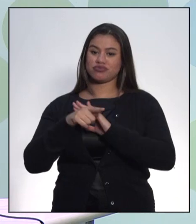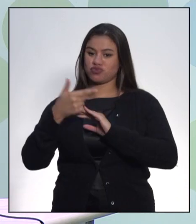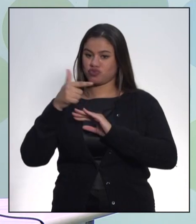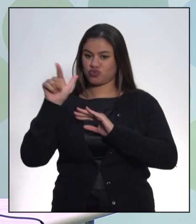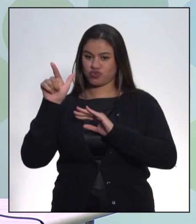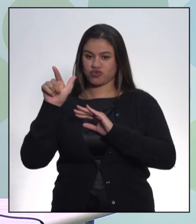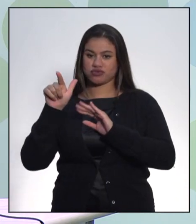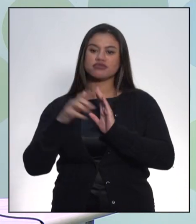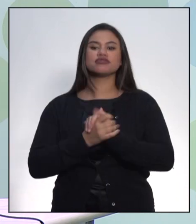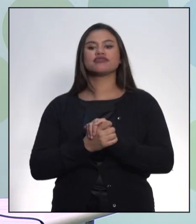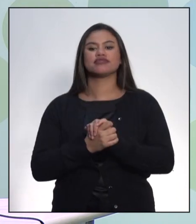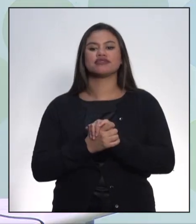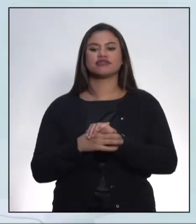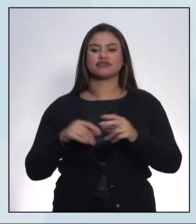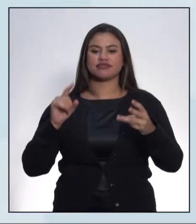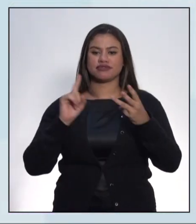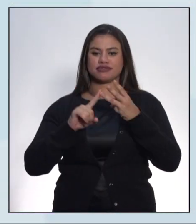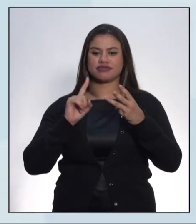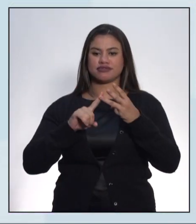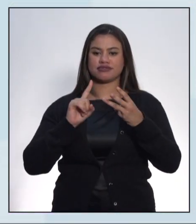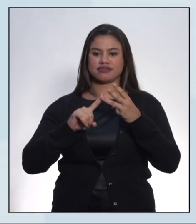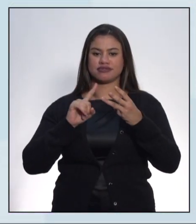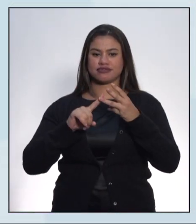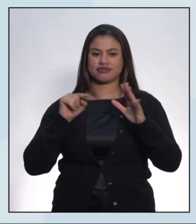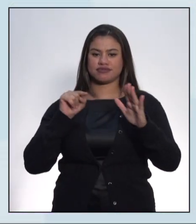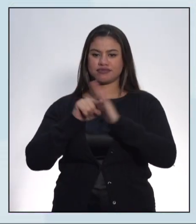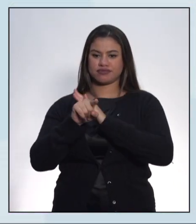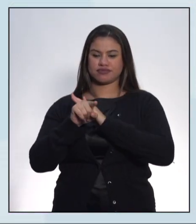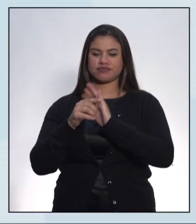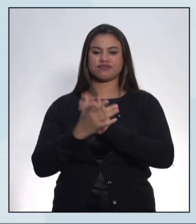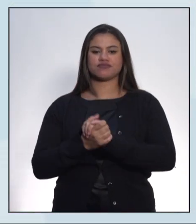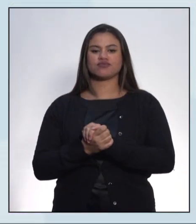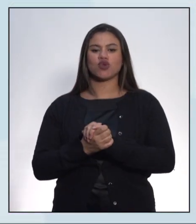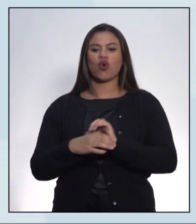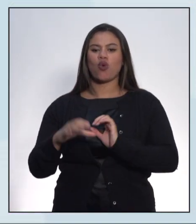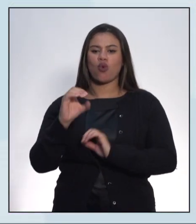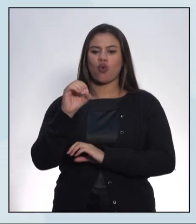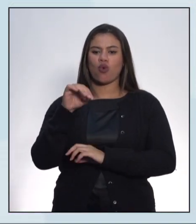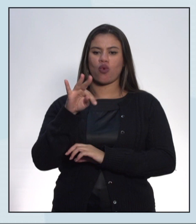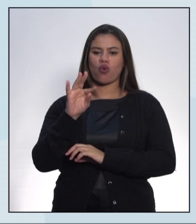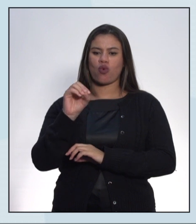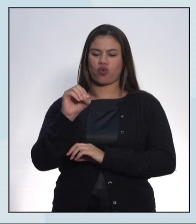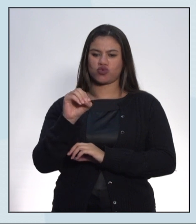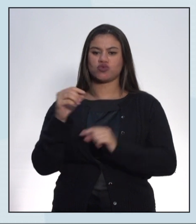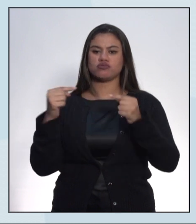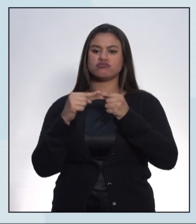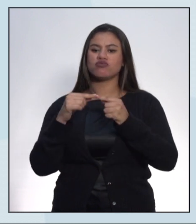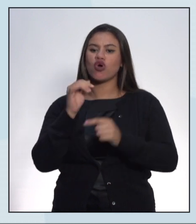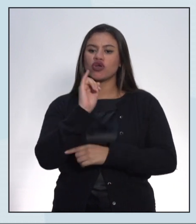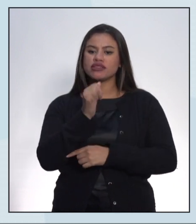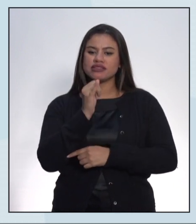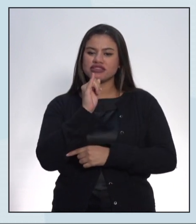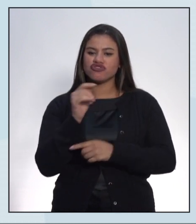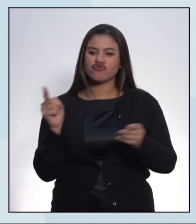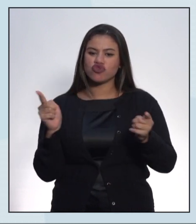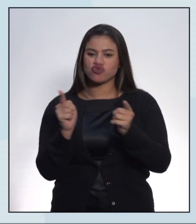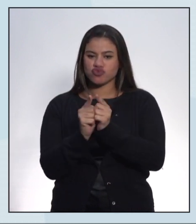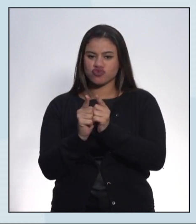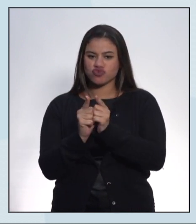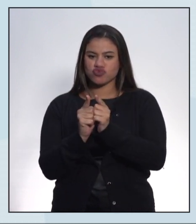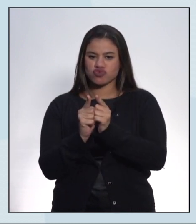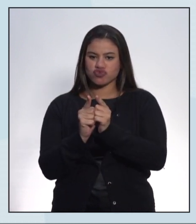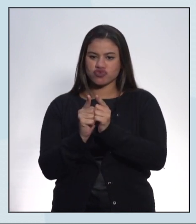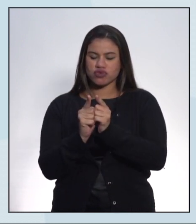né? Pergunta 3 da nossa aula de hoje. Um conto é composto por uma narrativa curta, em geral apenas